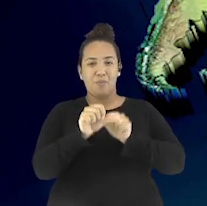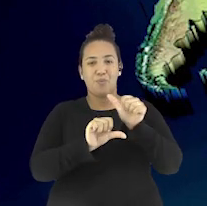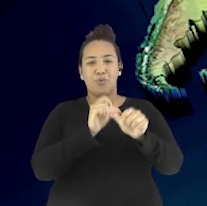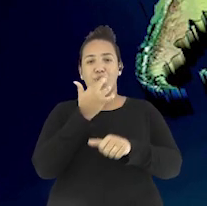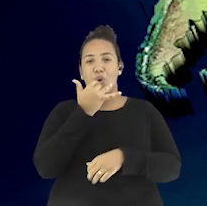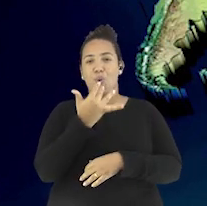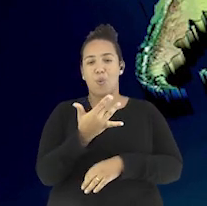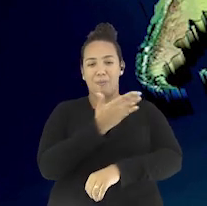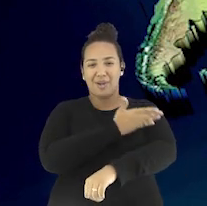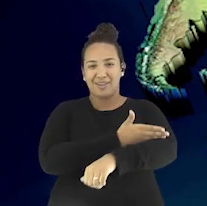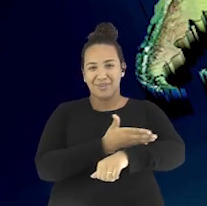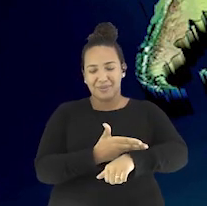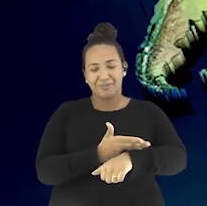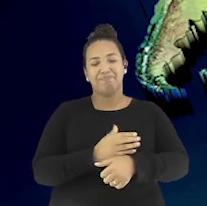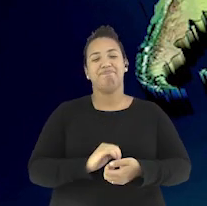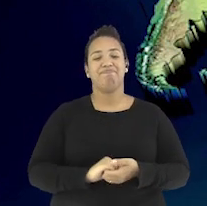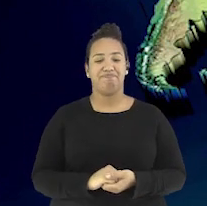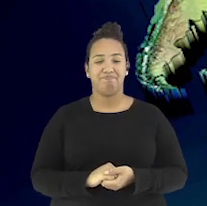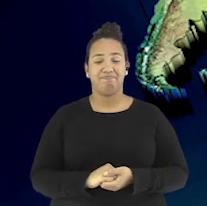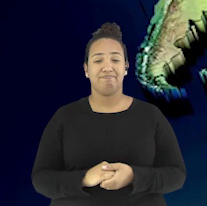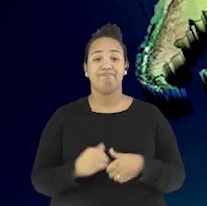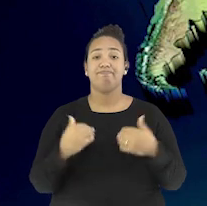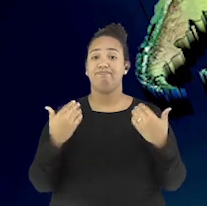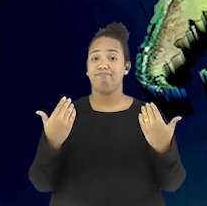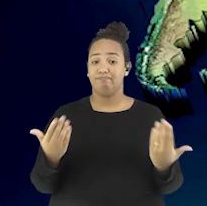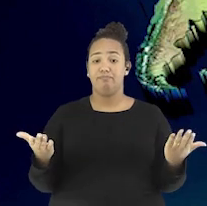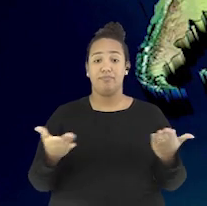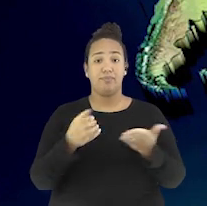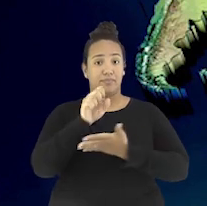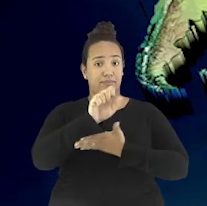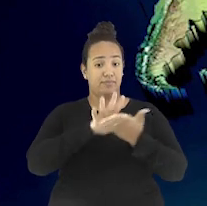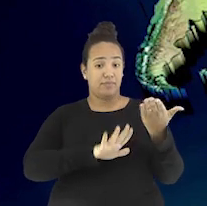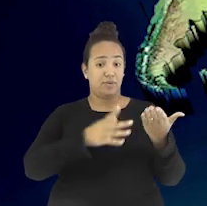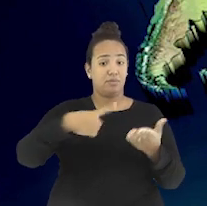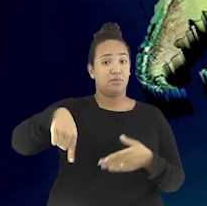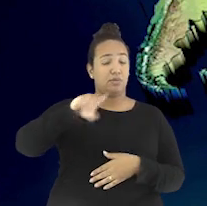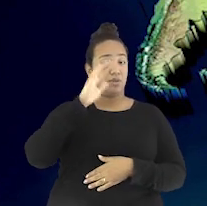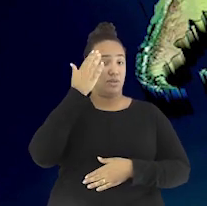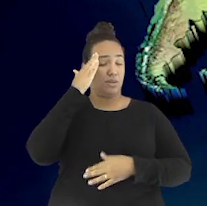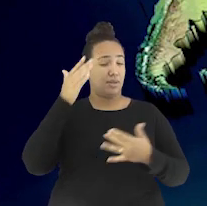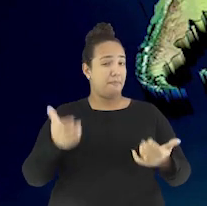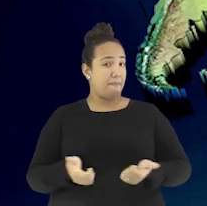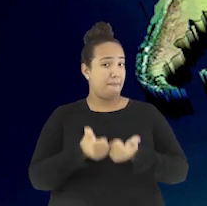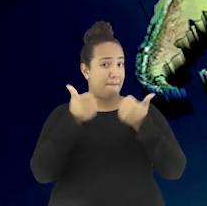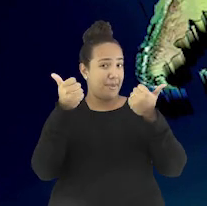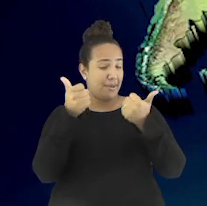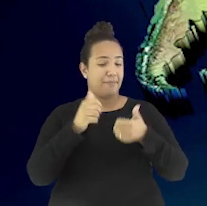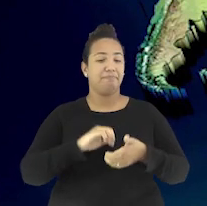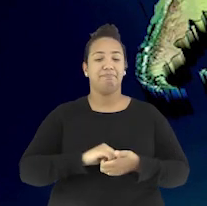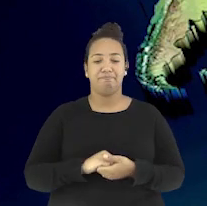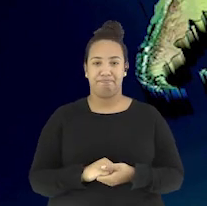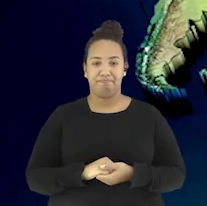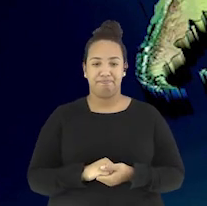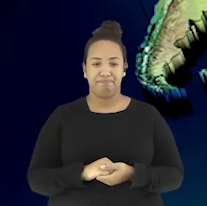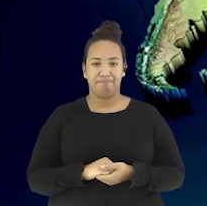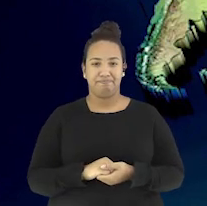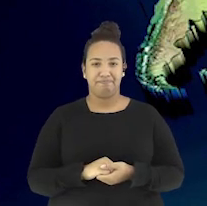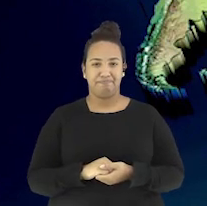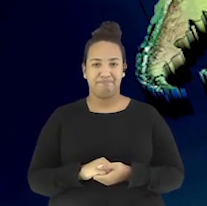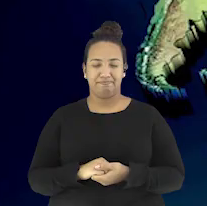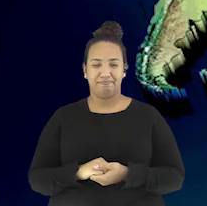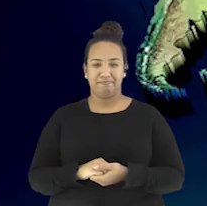de hoje. Agora vamos fazer uma atividade para compreender melhor tudo o que vimos hoje? Até